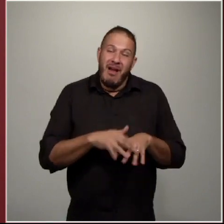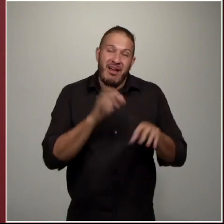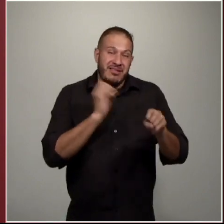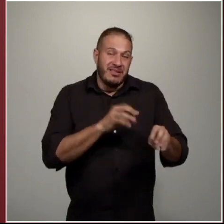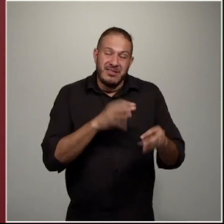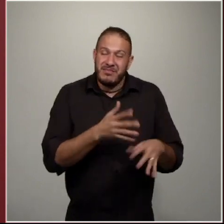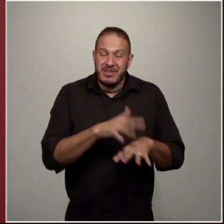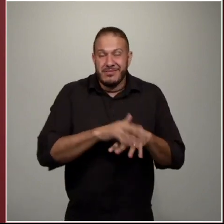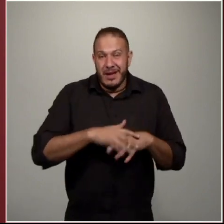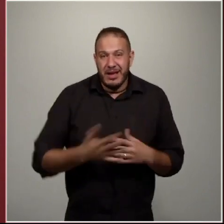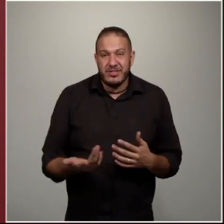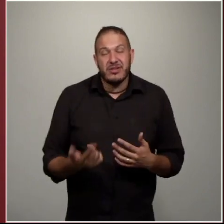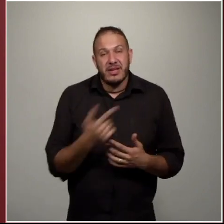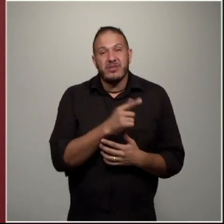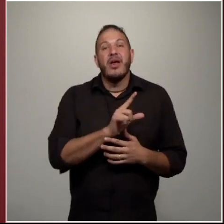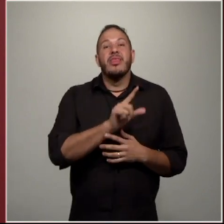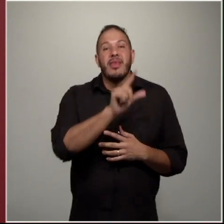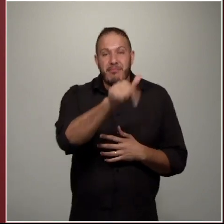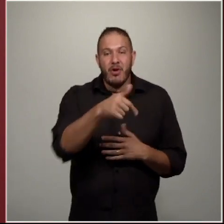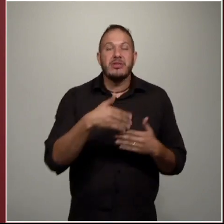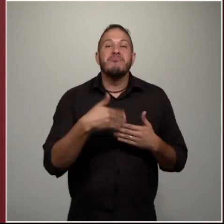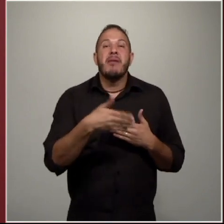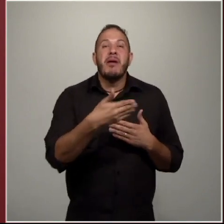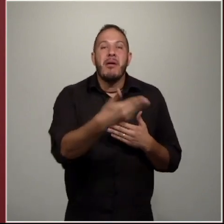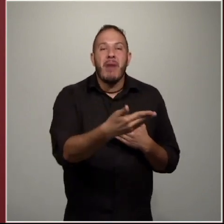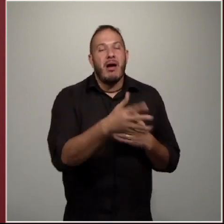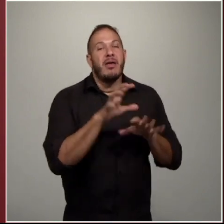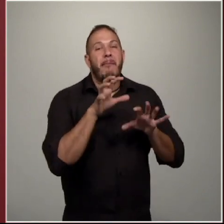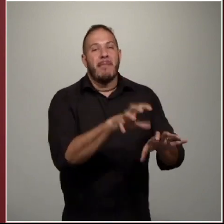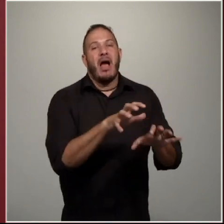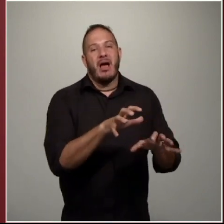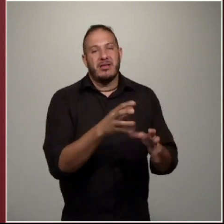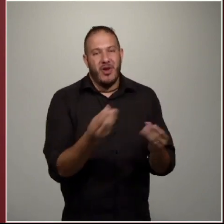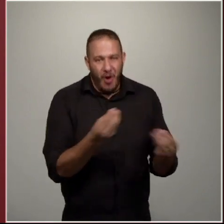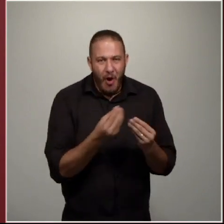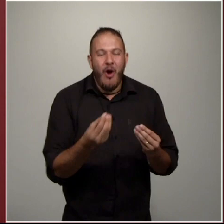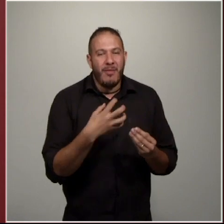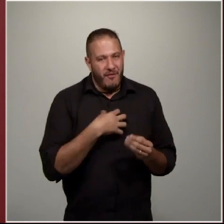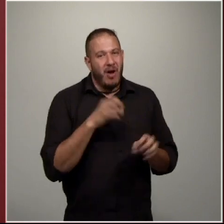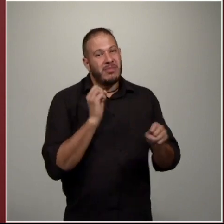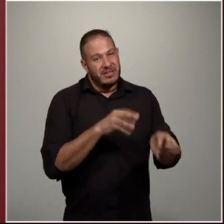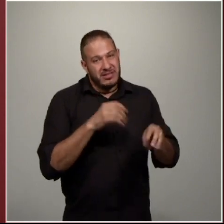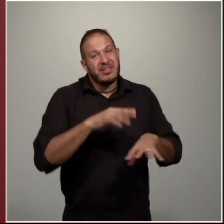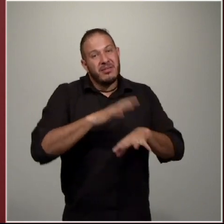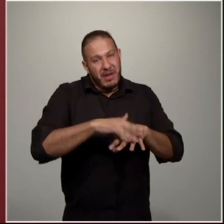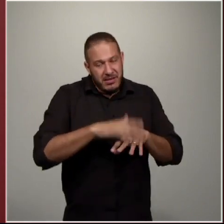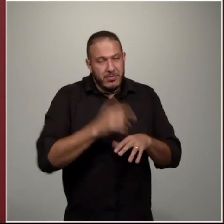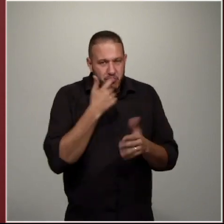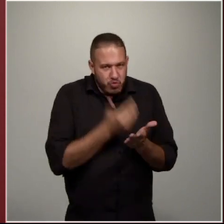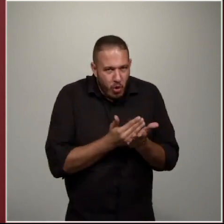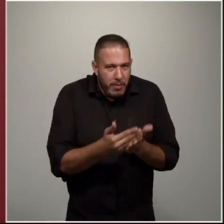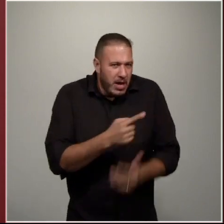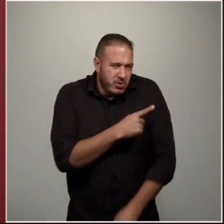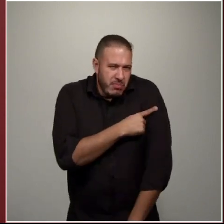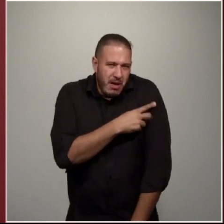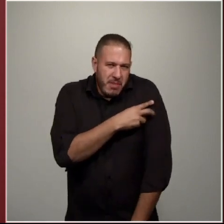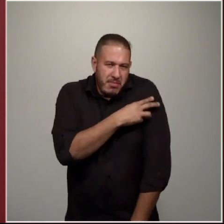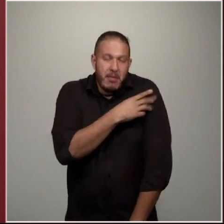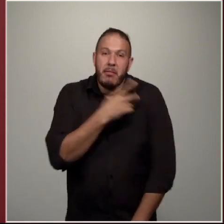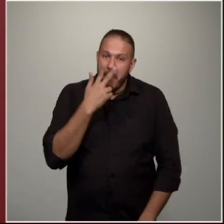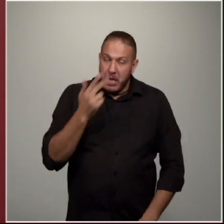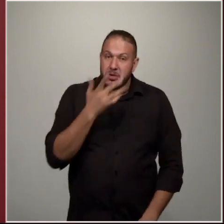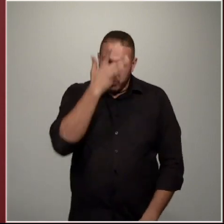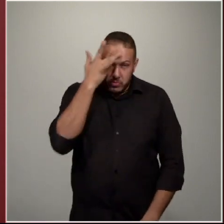matemática isso consequentemente vai impactar é ali no modo como ele ensina a matemática nos anos iniciais mas acho que ele tem papel primordial